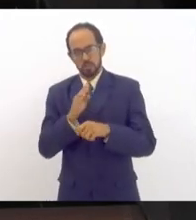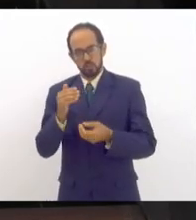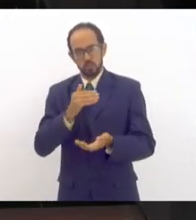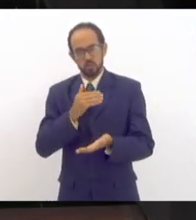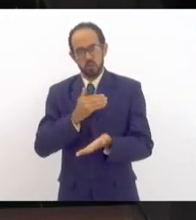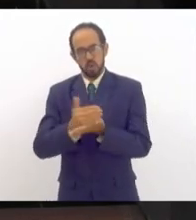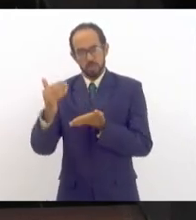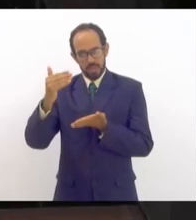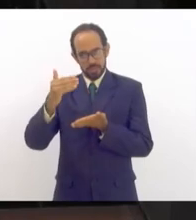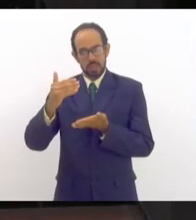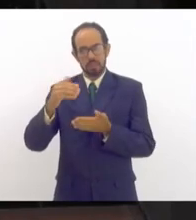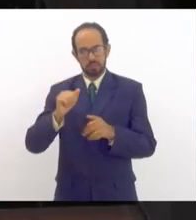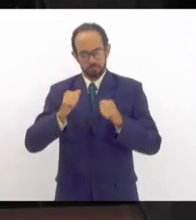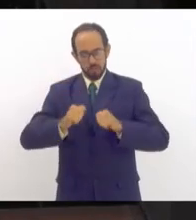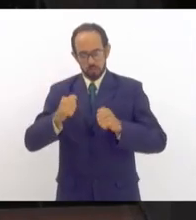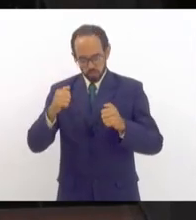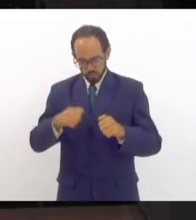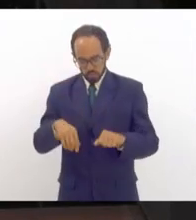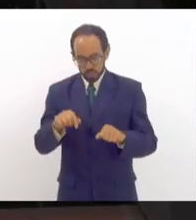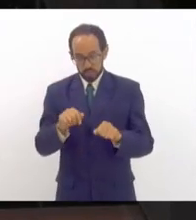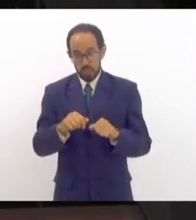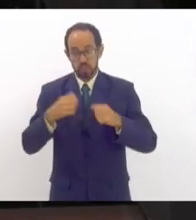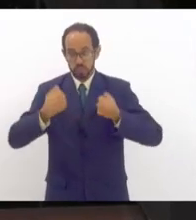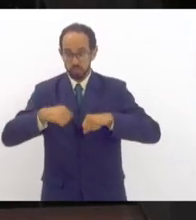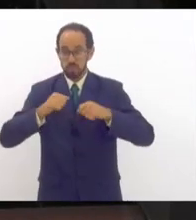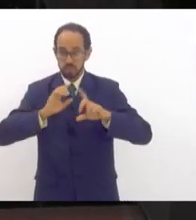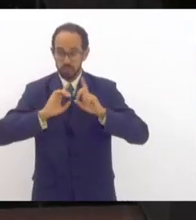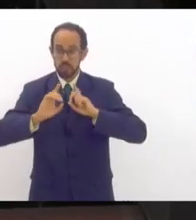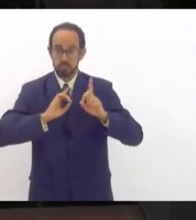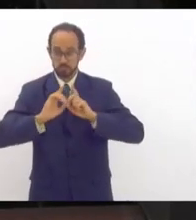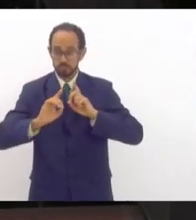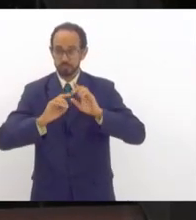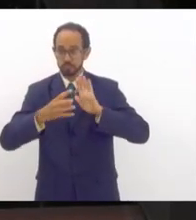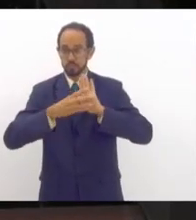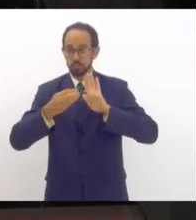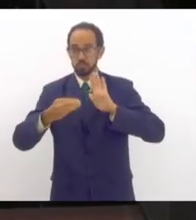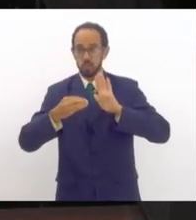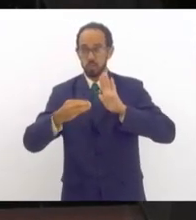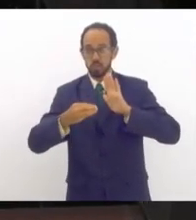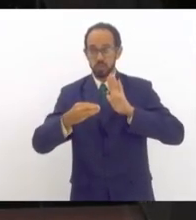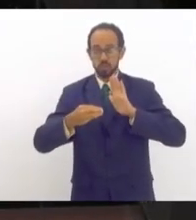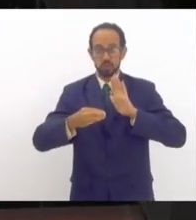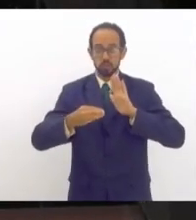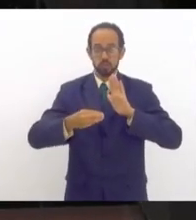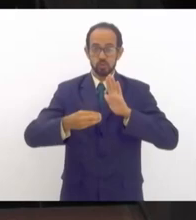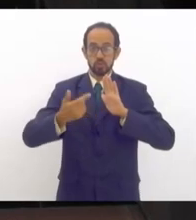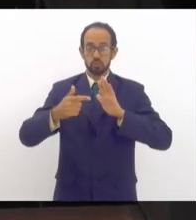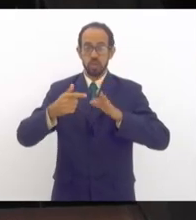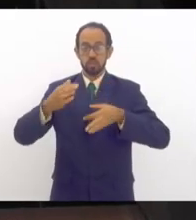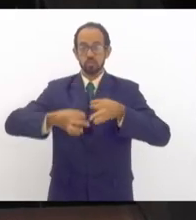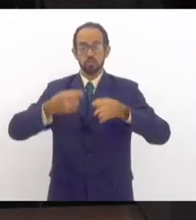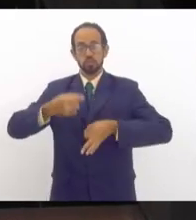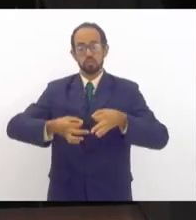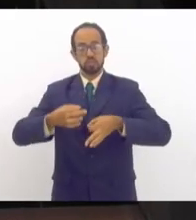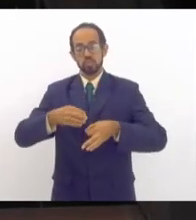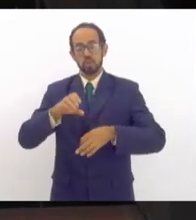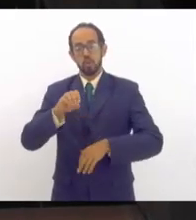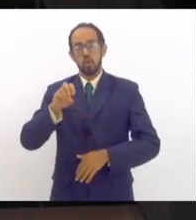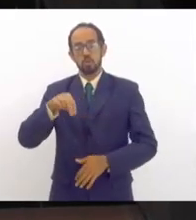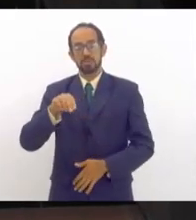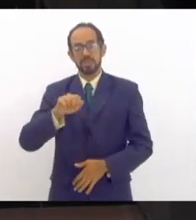do Rio de Janeiro nós precisamos fazer uma discussão sobre esse modelo falido e injusto de concessões e permissões